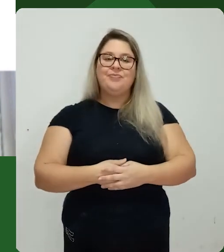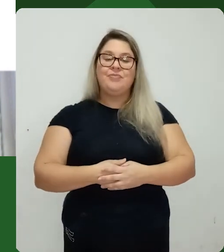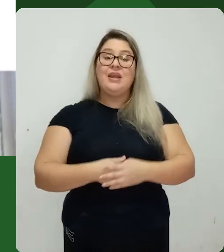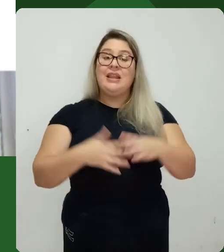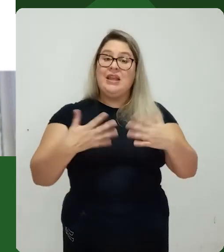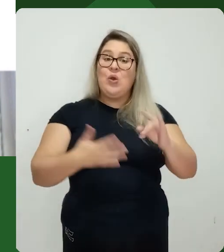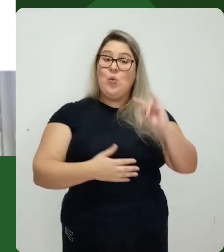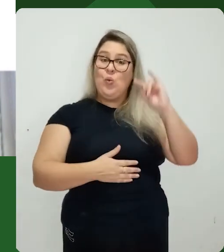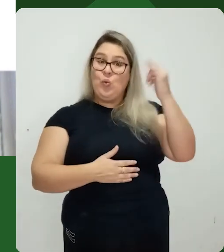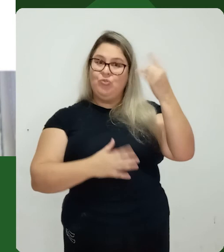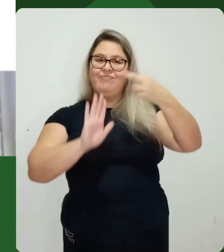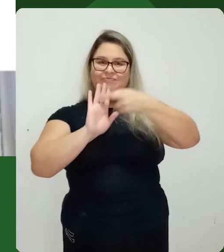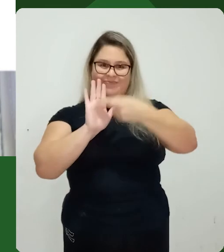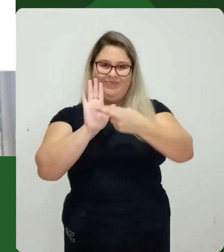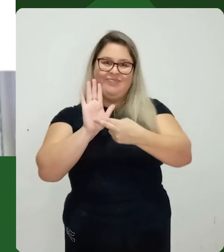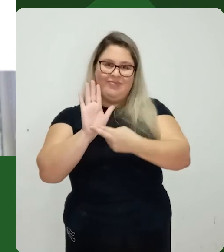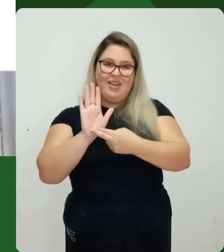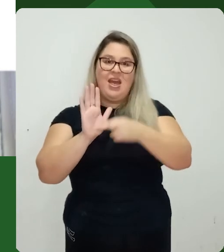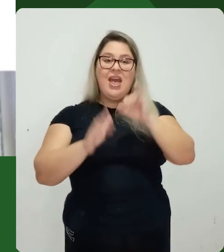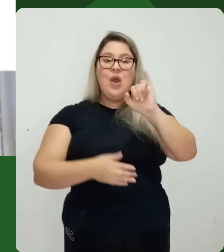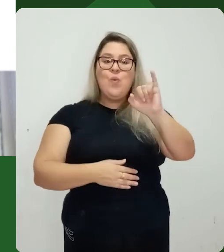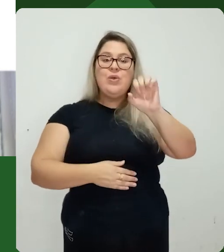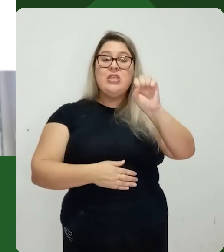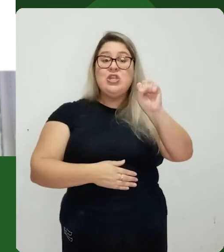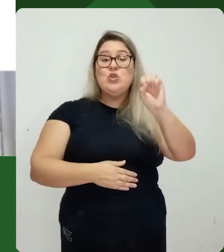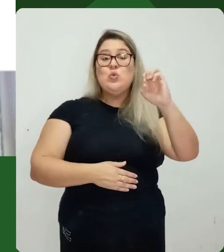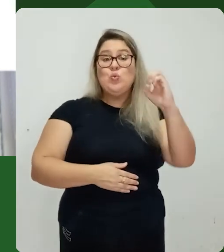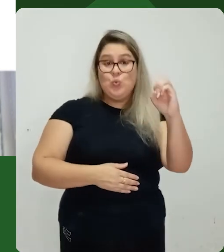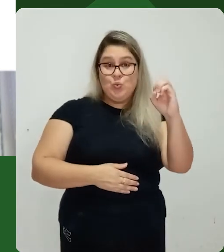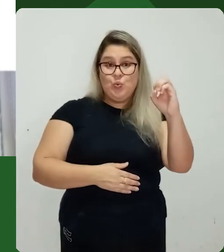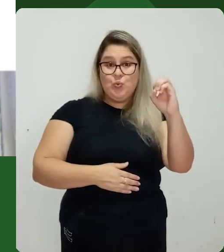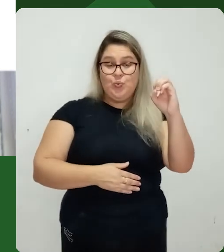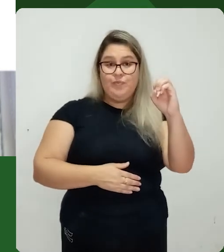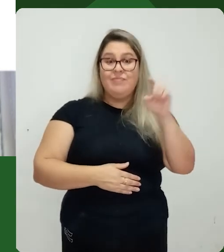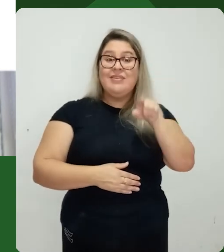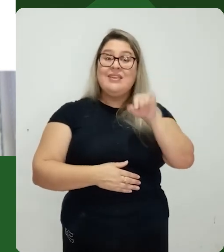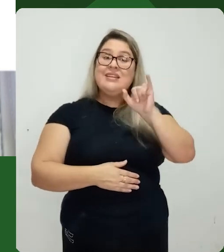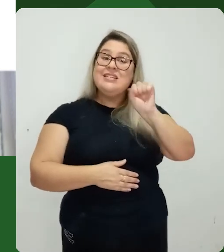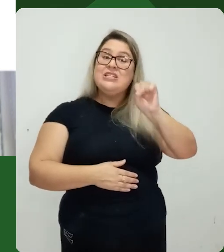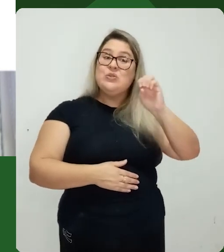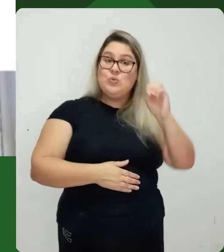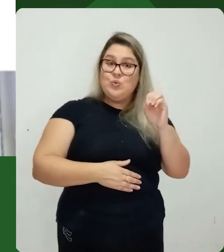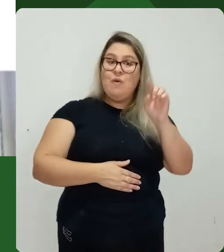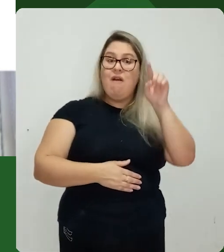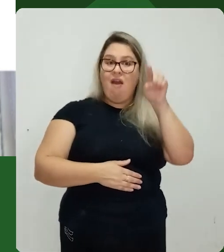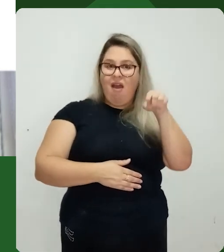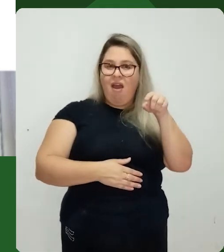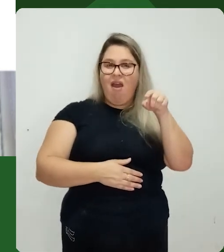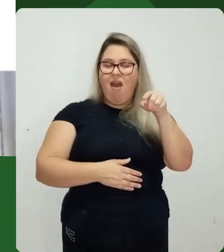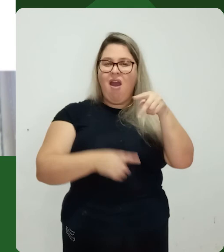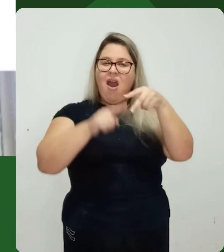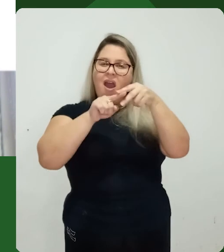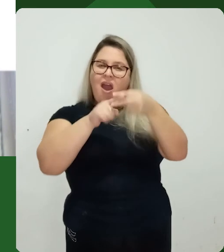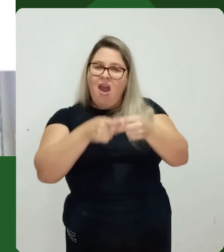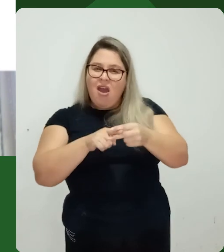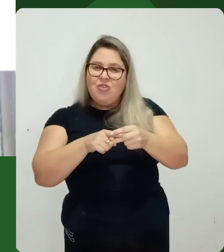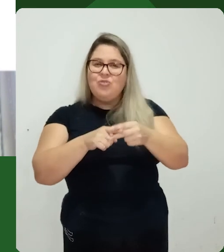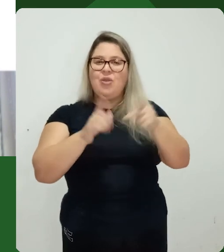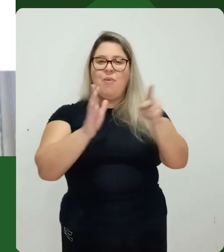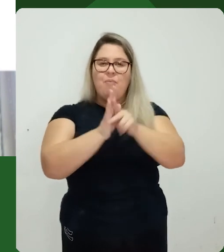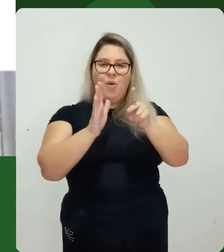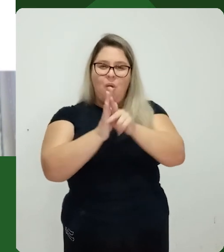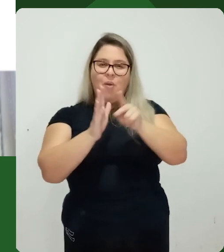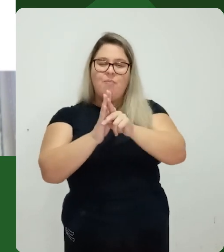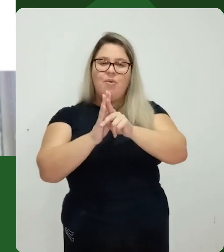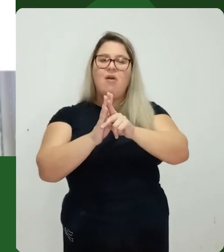saber trabalhar com ele, lidar com ele, para que a foto aconteça da maneira adequada. Bom, e o último parâmetro que a gente vai